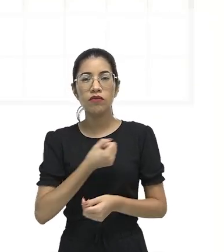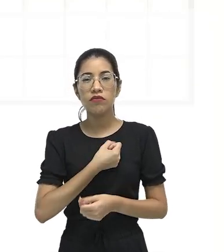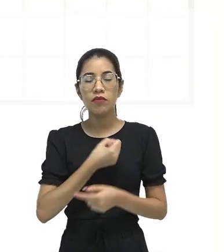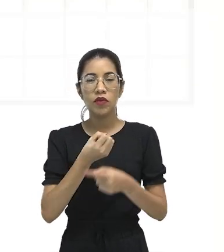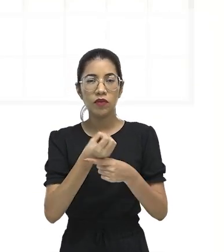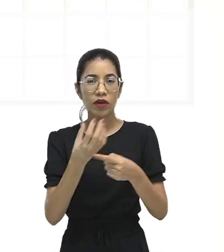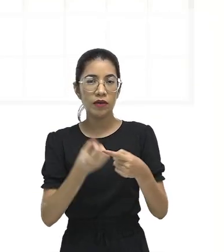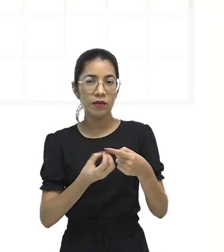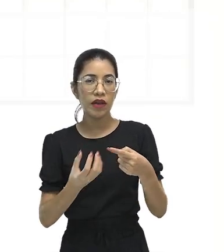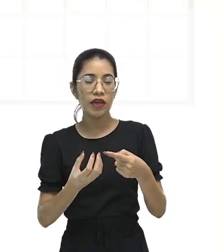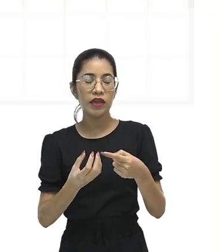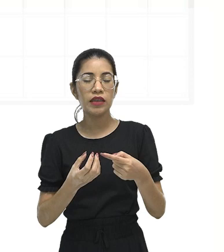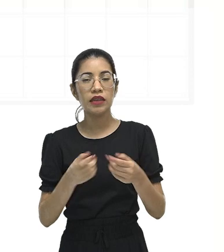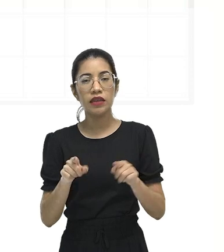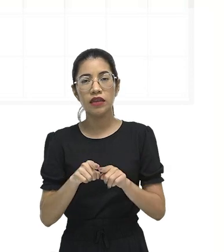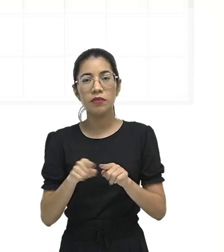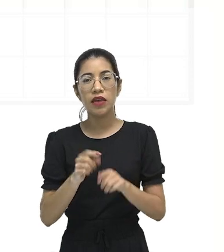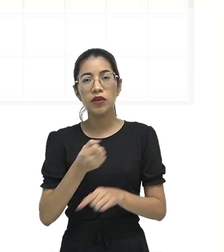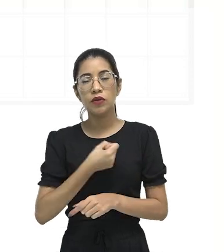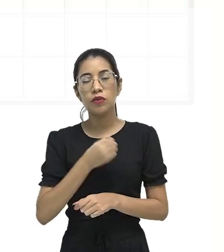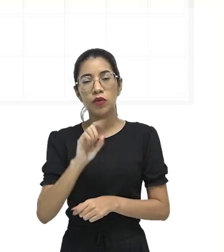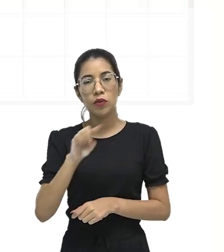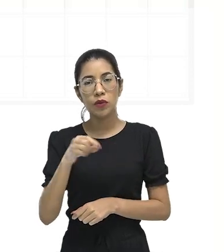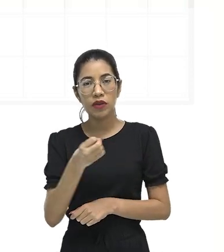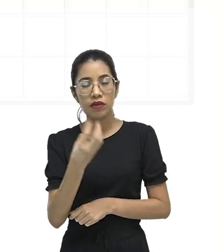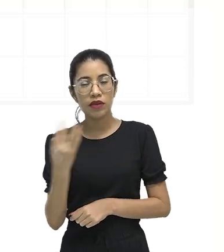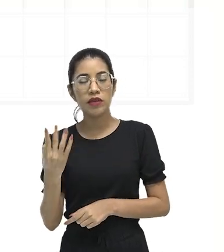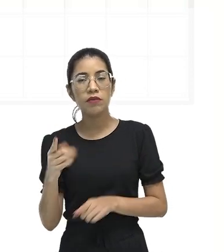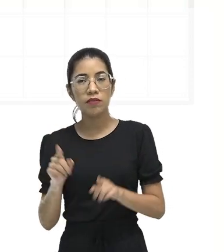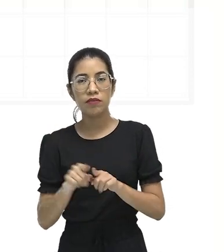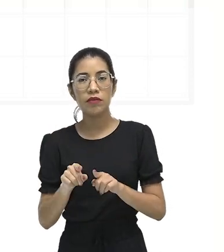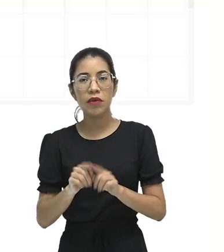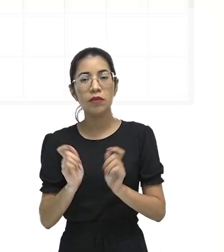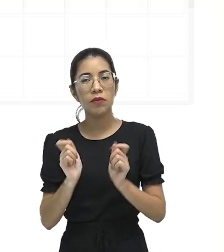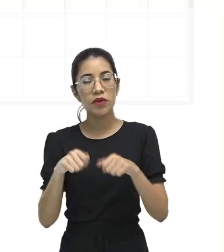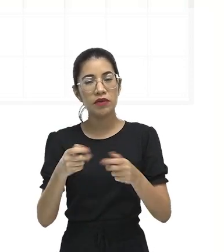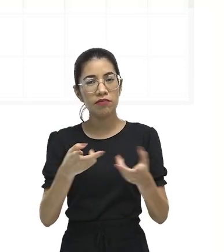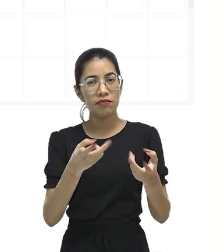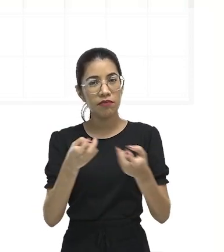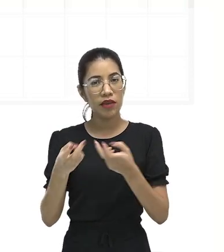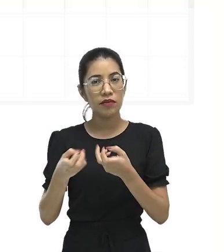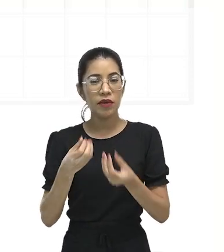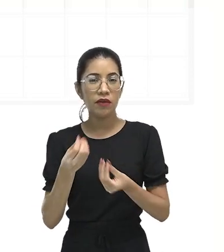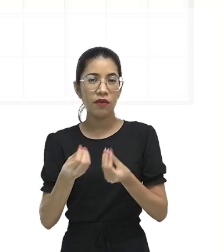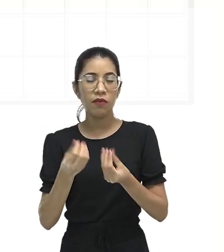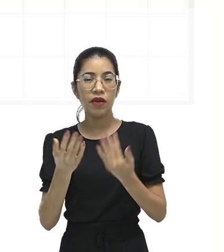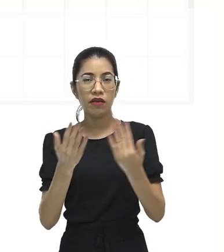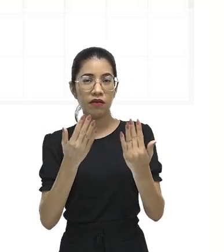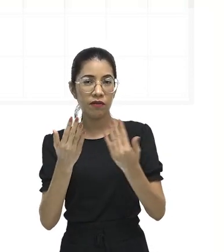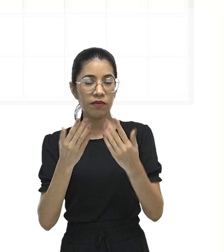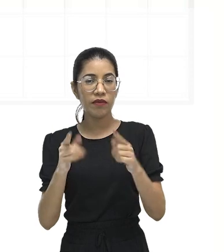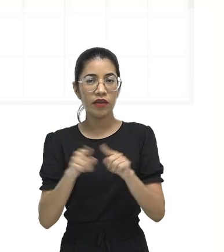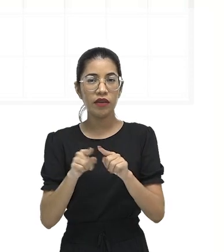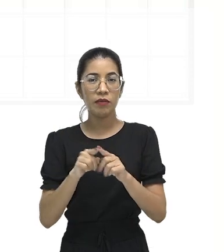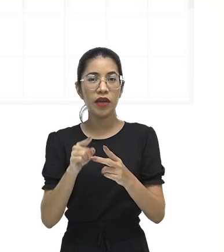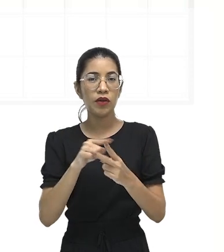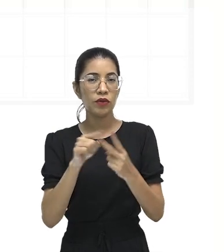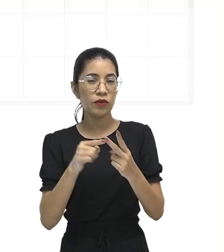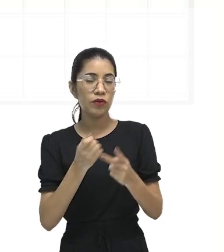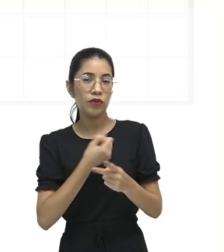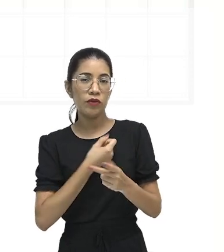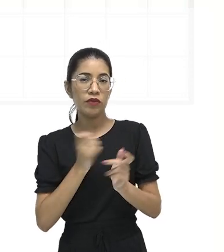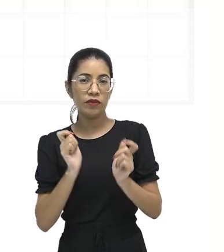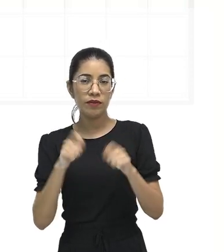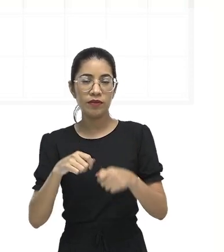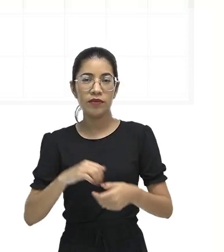na forma de número, até de número decimal mesmo. A gente consegue comparar os dois números,